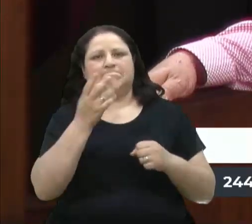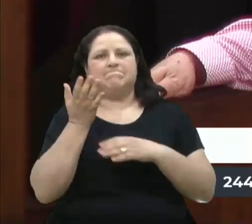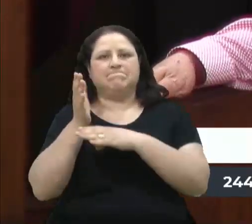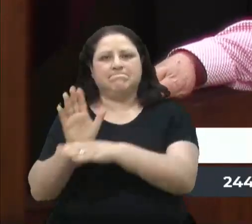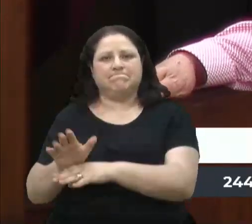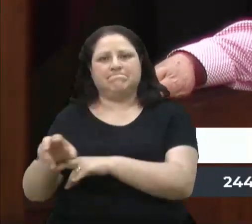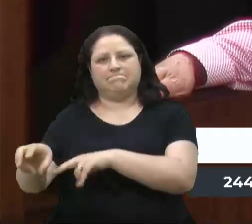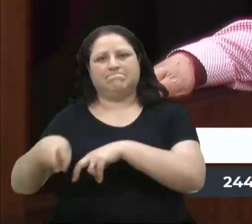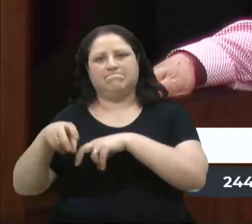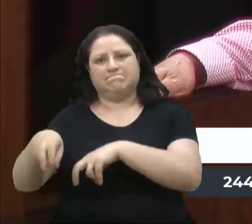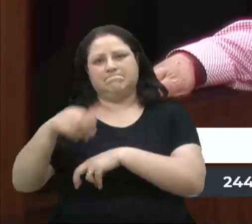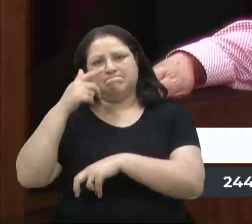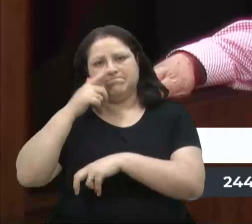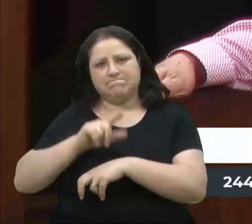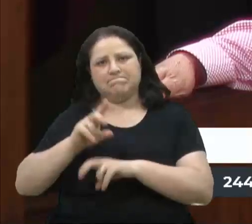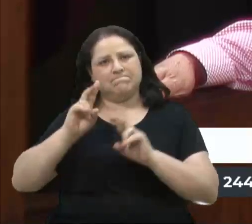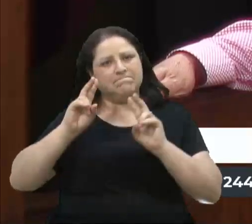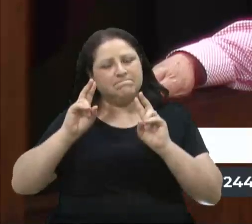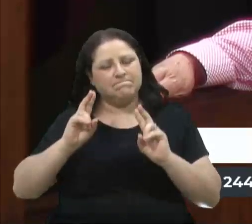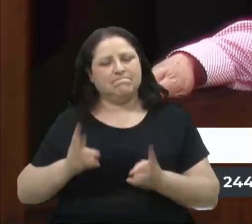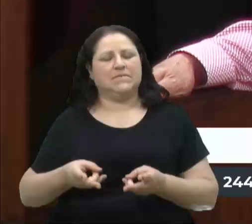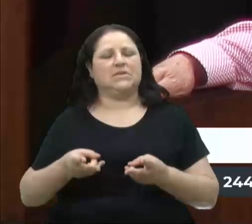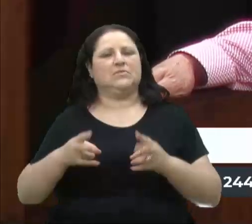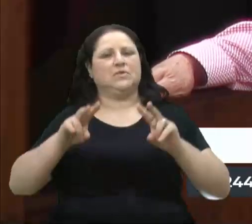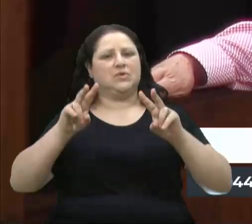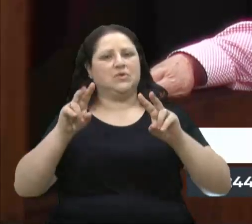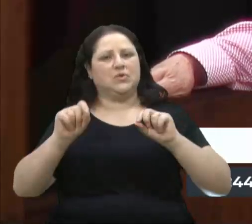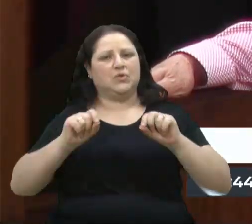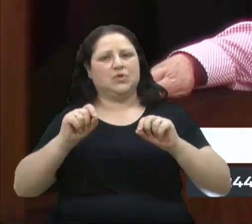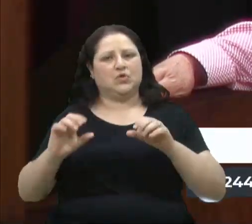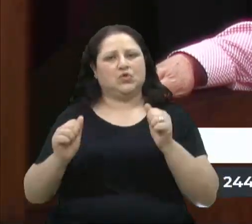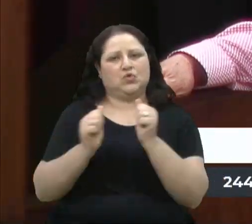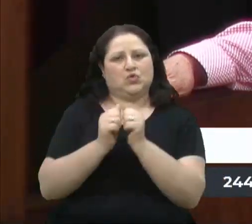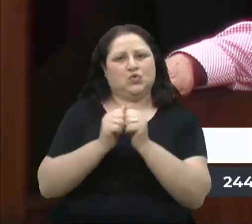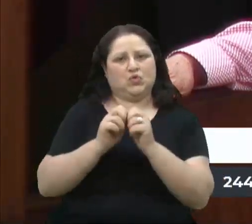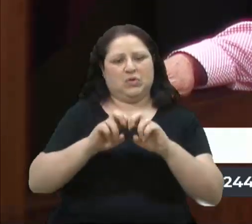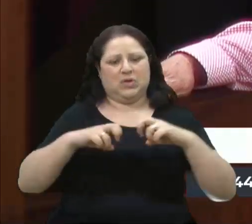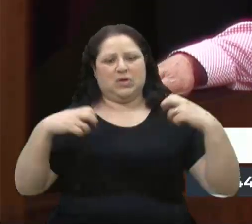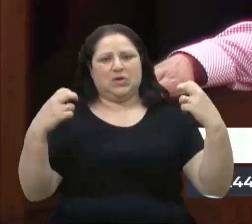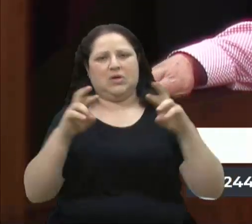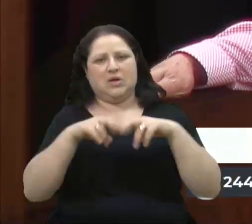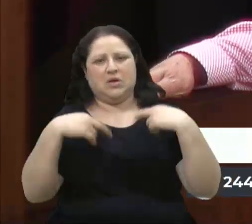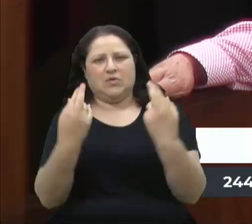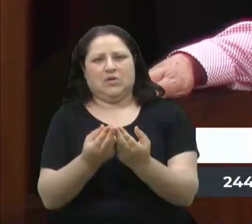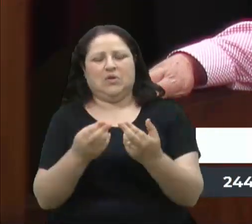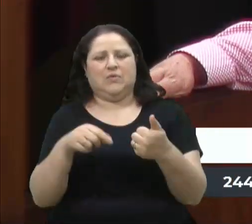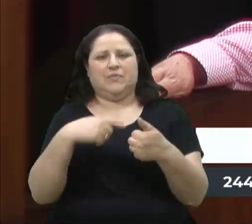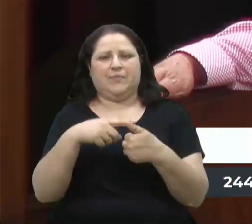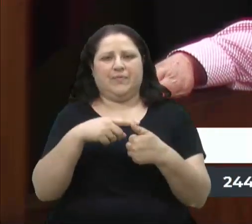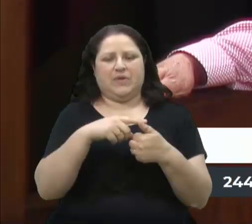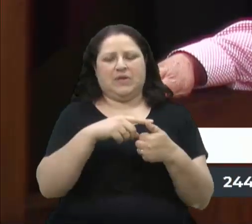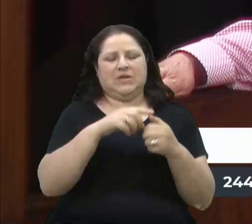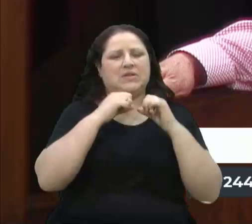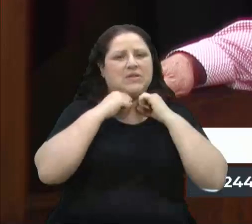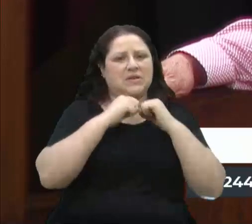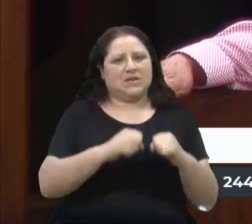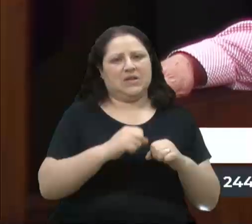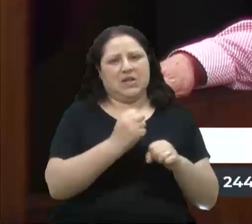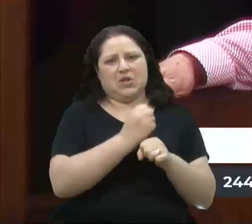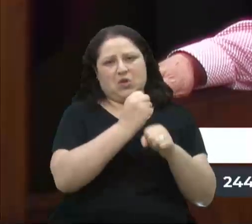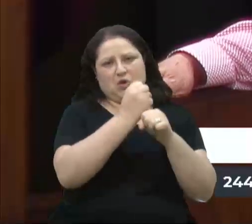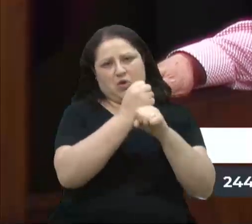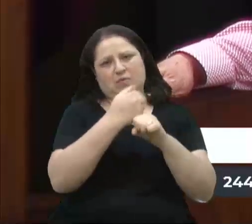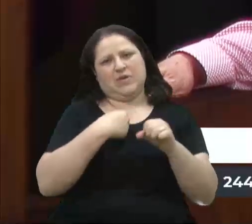agricultura, de colocar na mesma mesa Secretaria de Obras, que faz manutenção, e nós fazíamos isso como subprefeito a